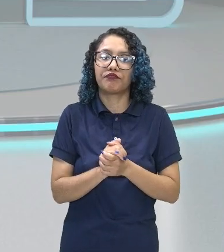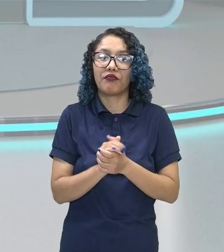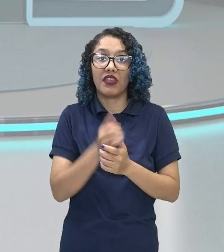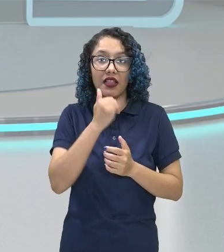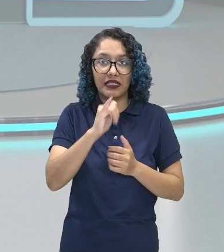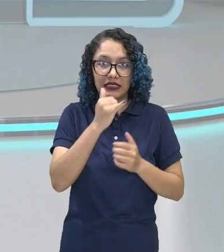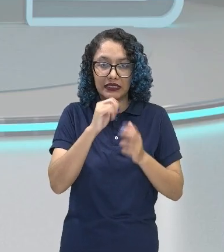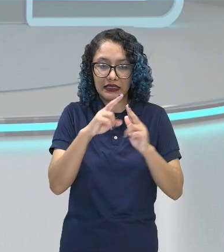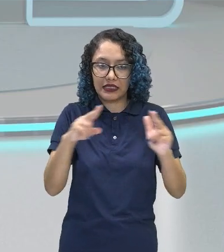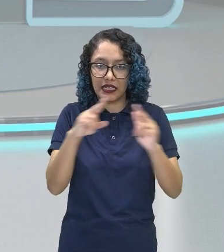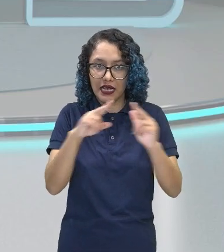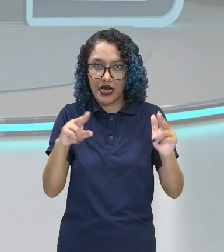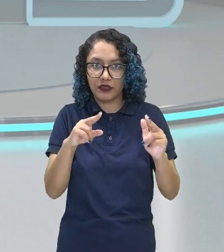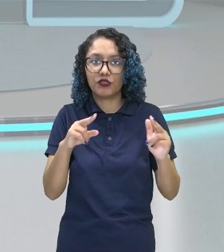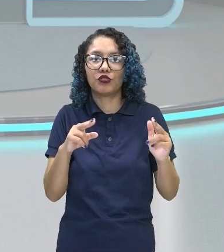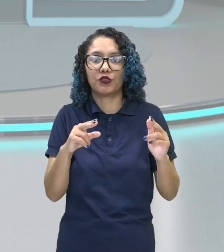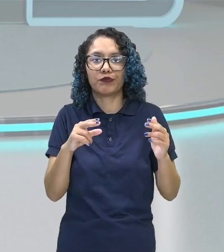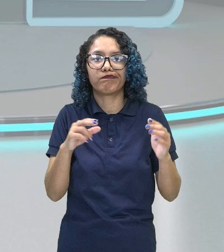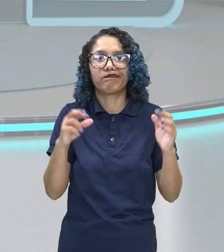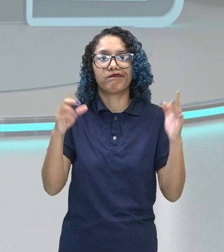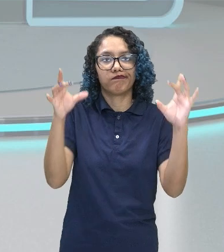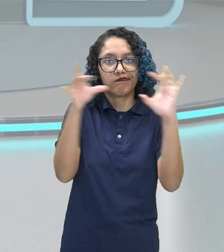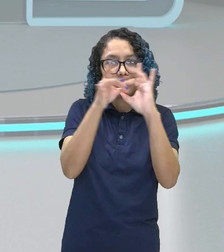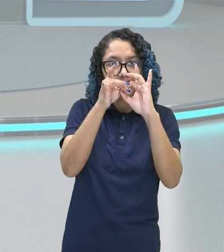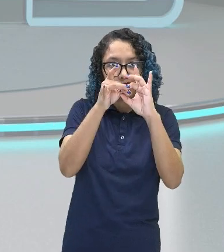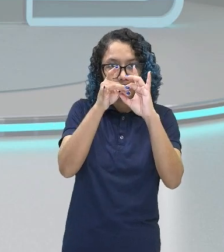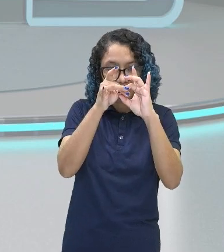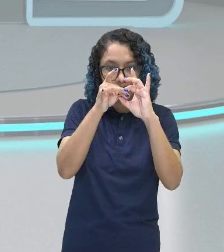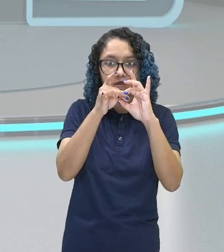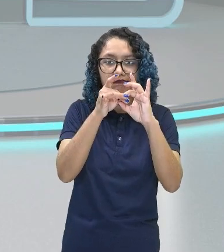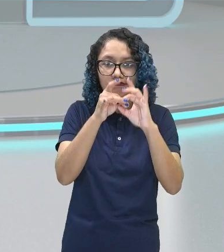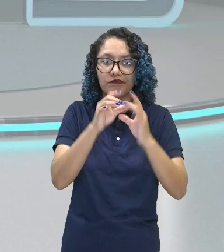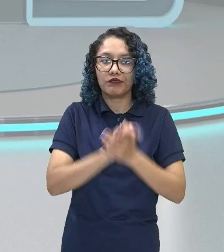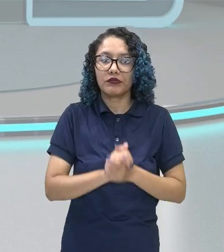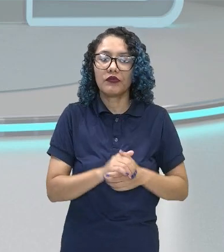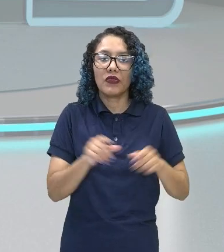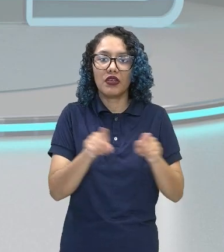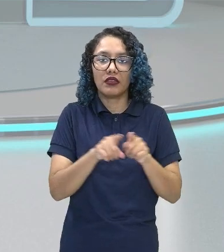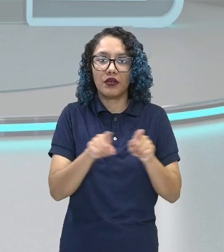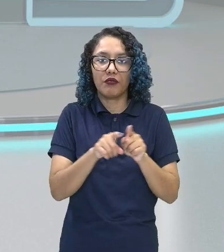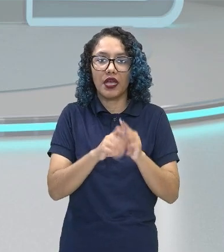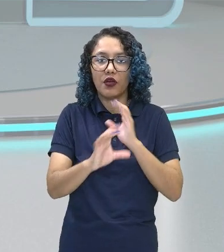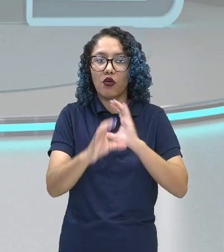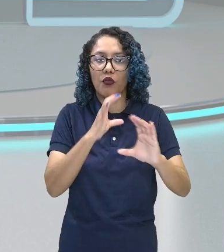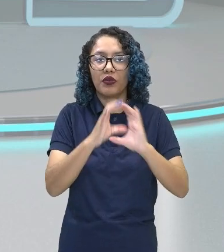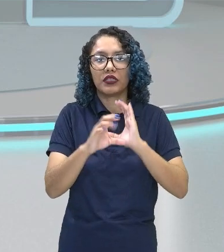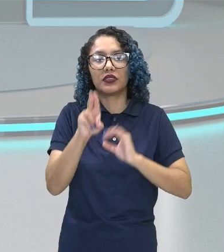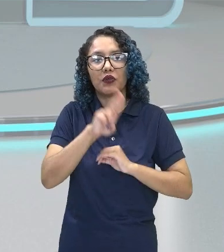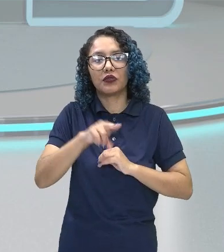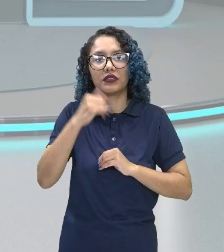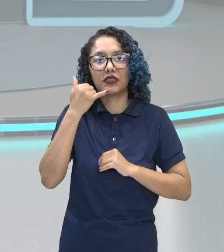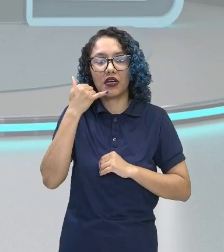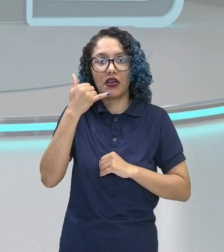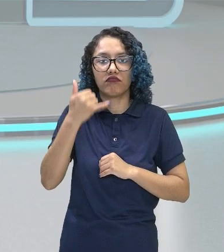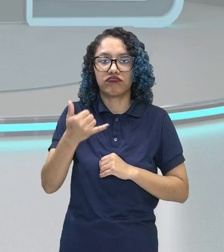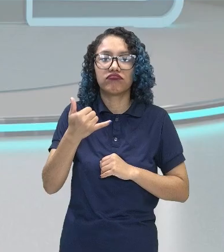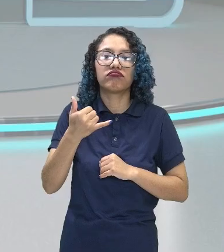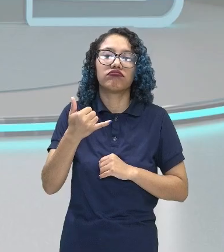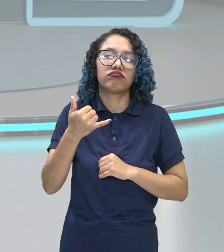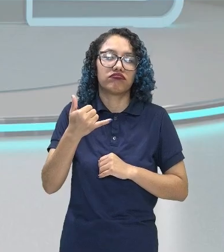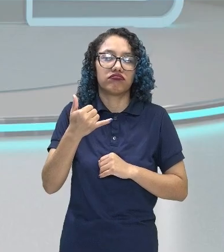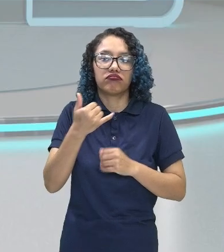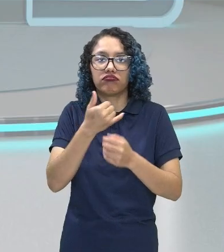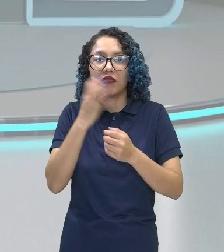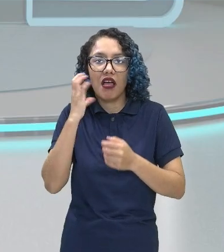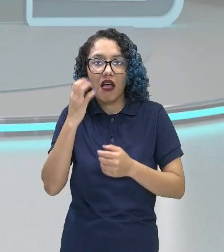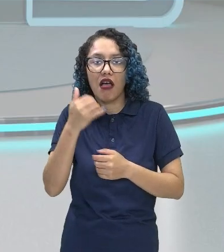eletricidade. 6, comunicação através de telegrafia, telefonia,